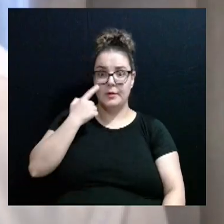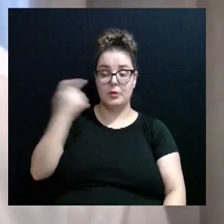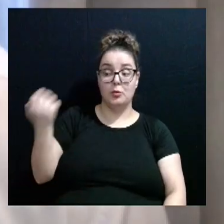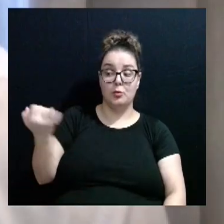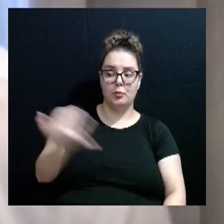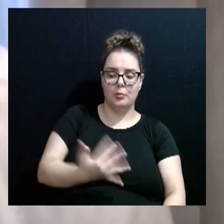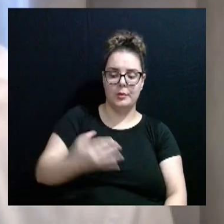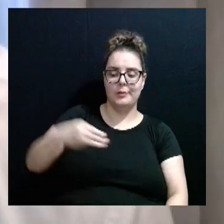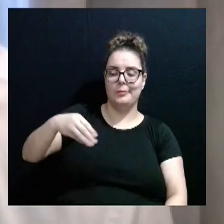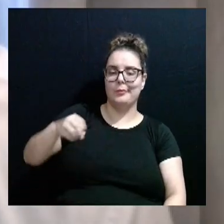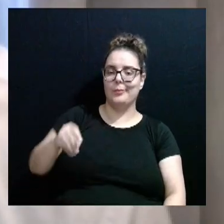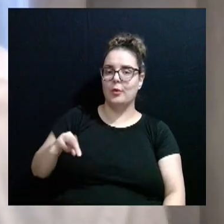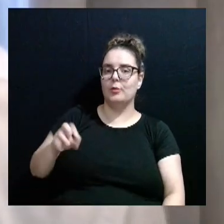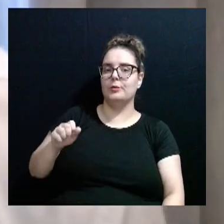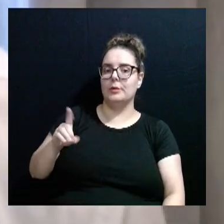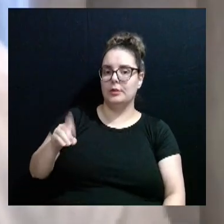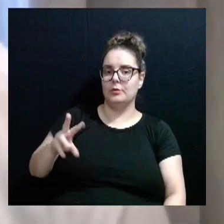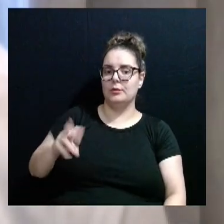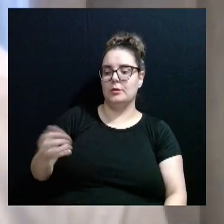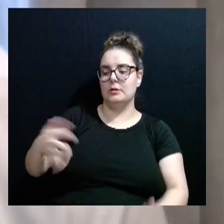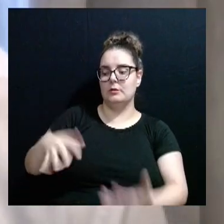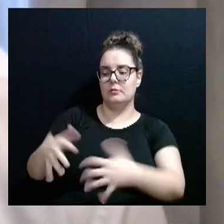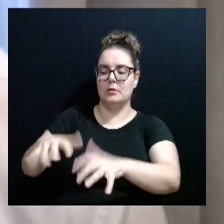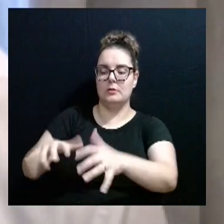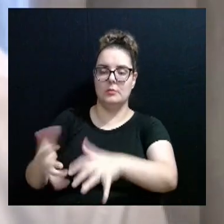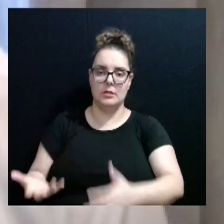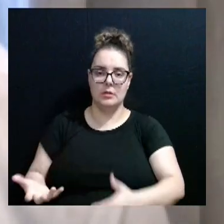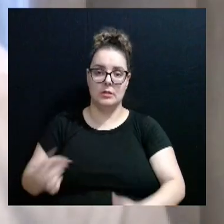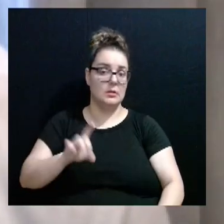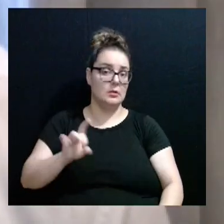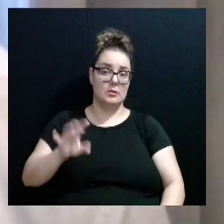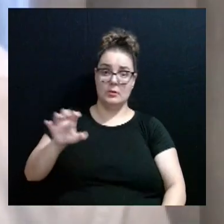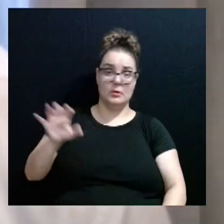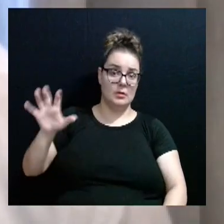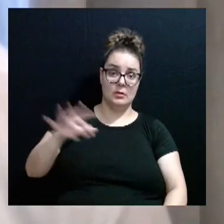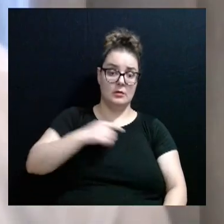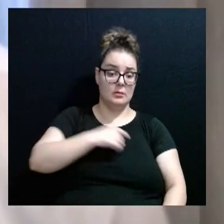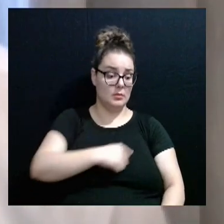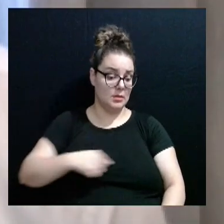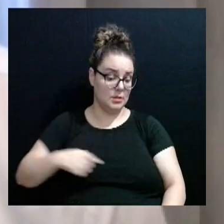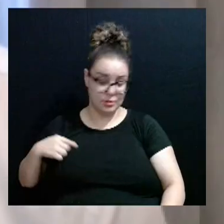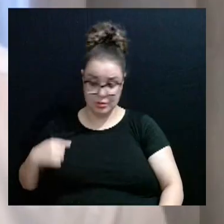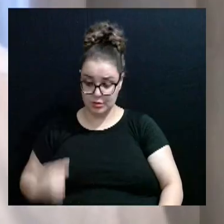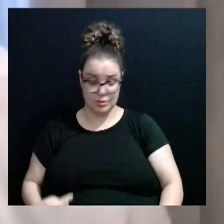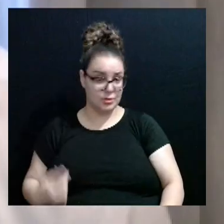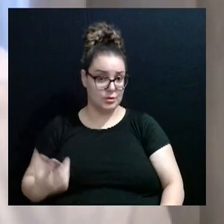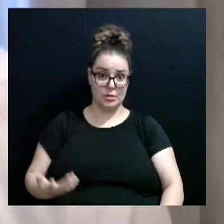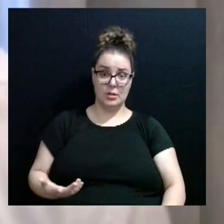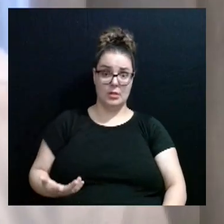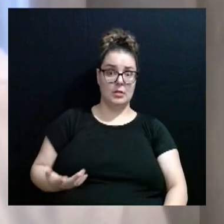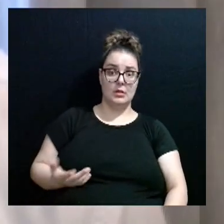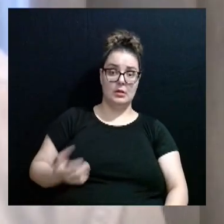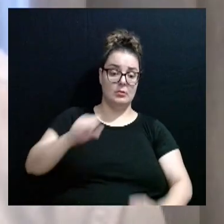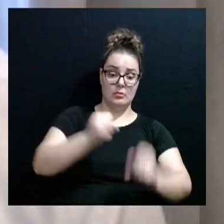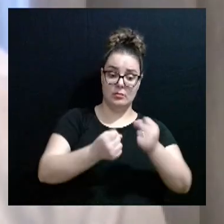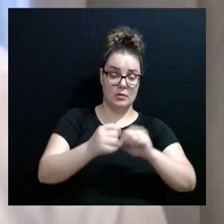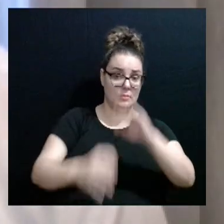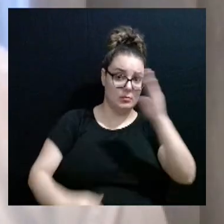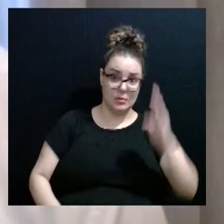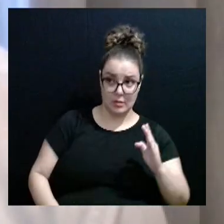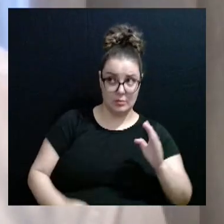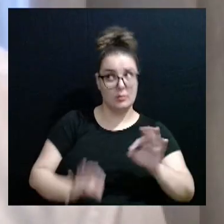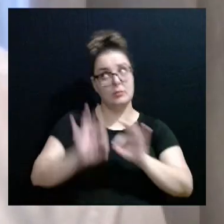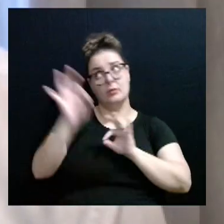dia, não só europeias, mas chinesas, empresas com fábrica no Brasil, sem fábrica no Brasil. Então,